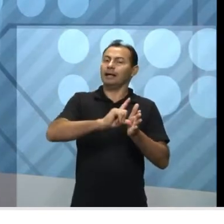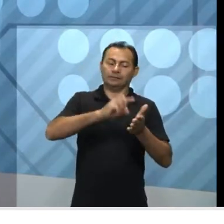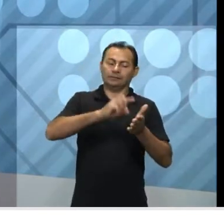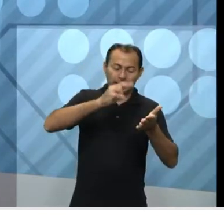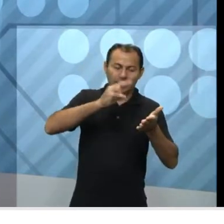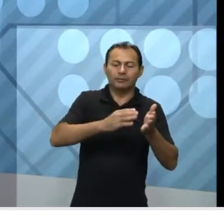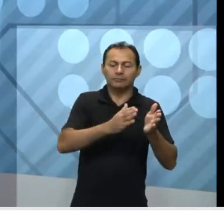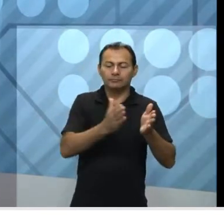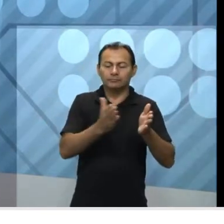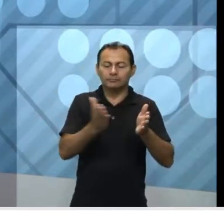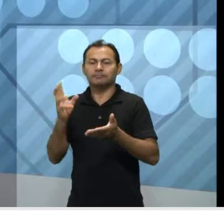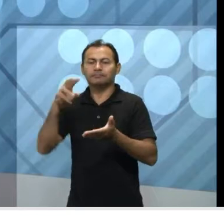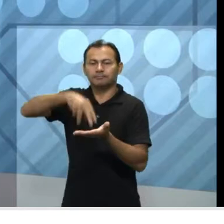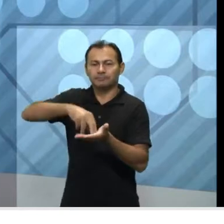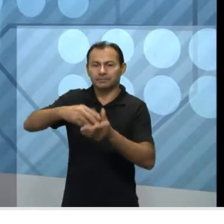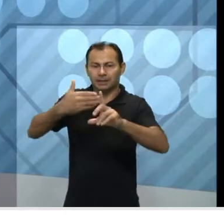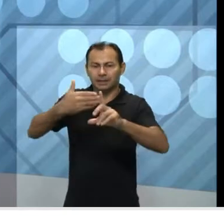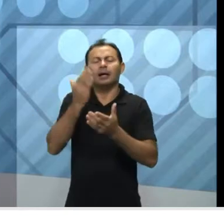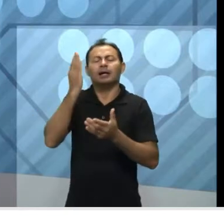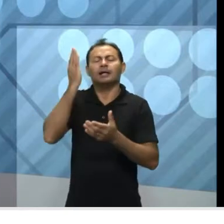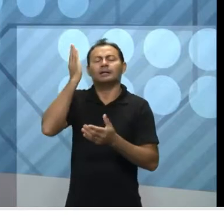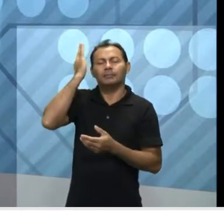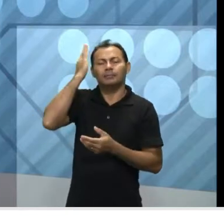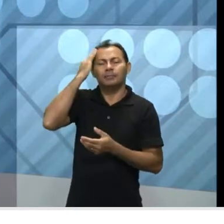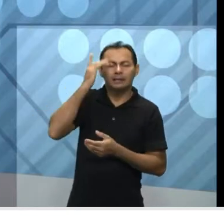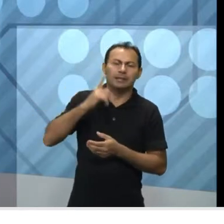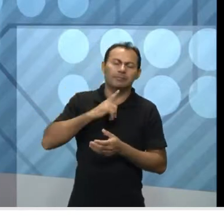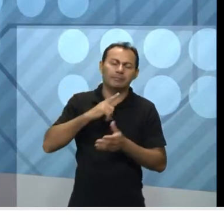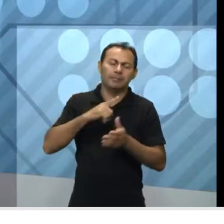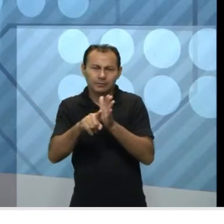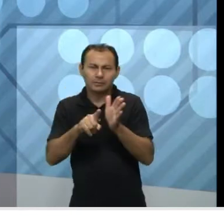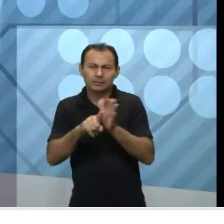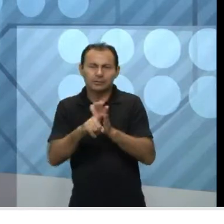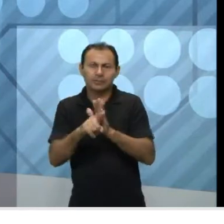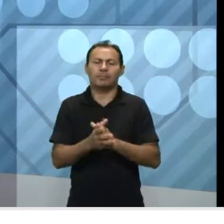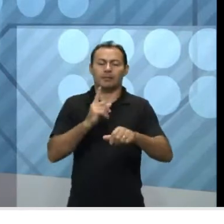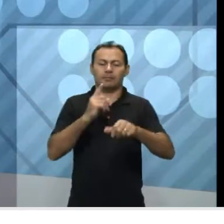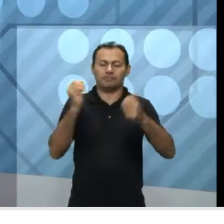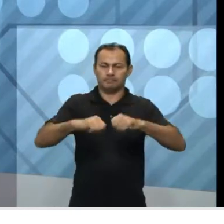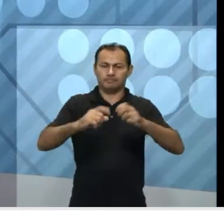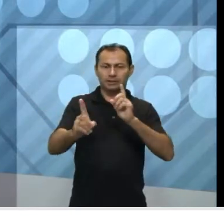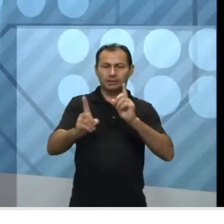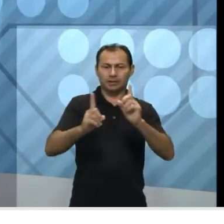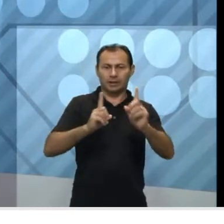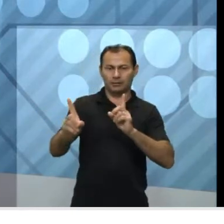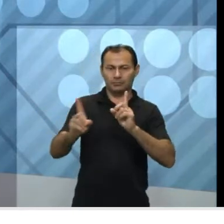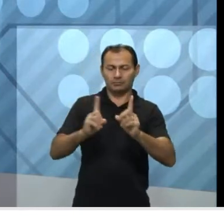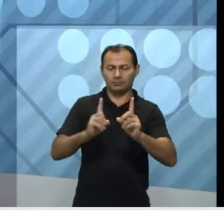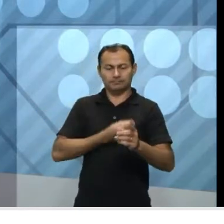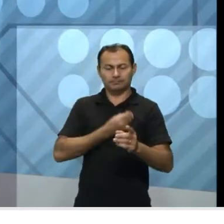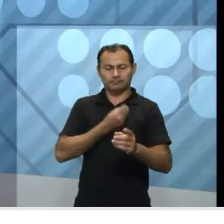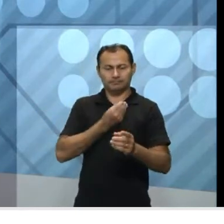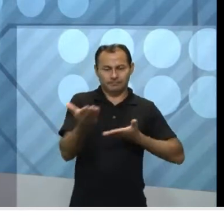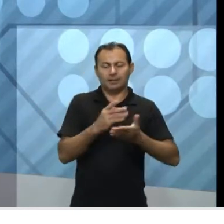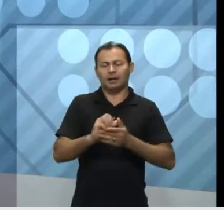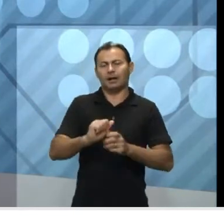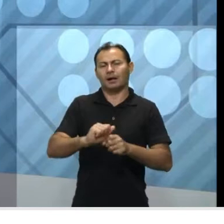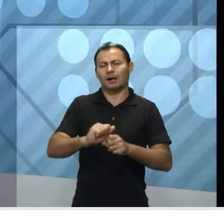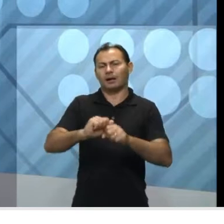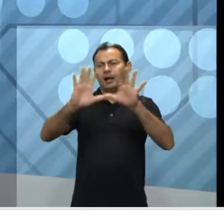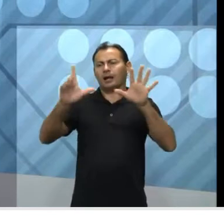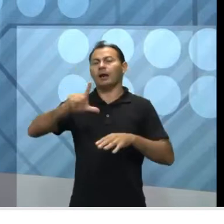dúvidas, não é? Esse momento é um momento ímpar, onde a gente tem a possibilidade de dialogar aqui, não é? Ao vivo. Claro que nós temos outros